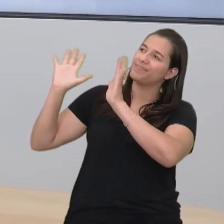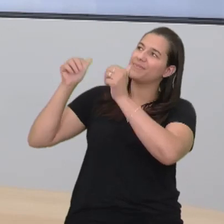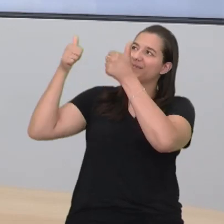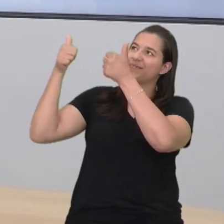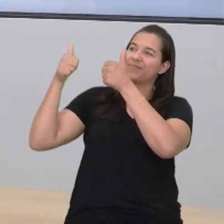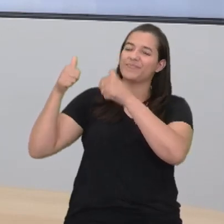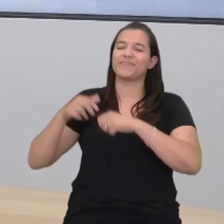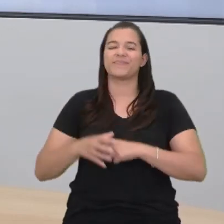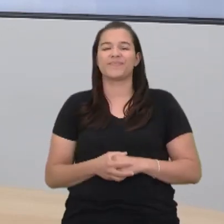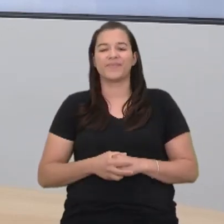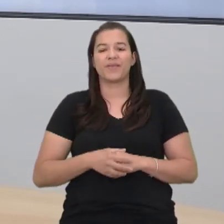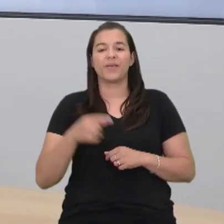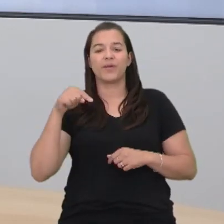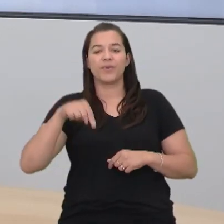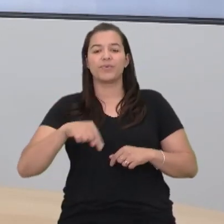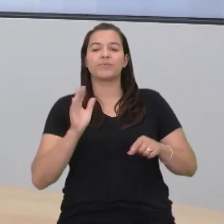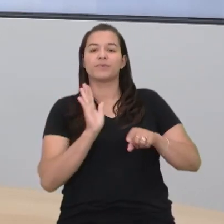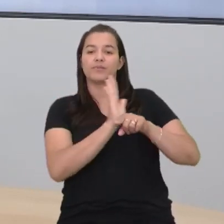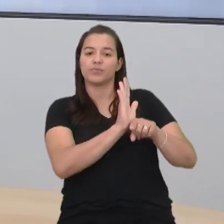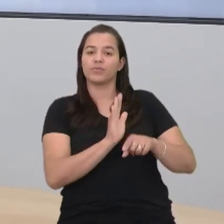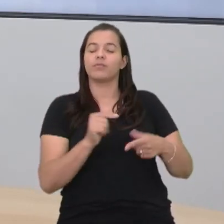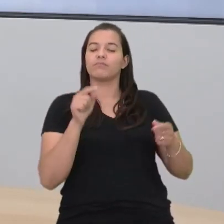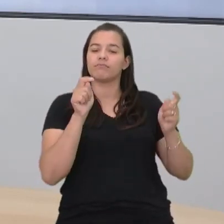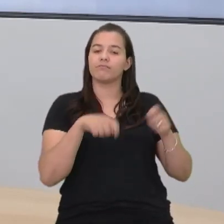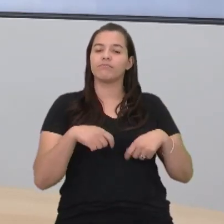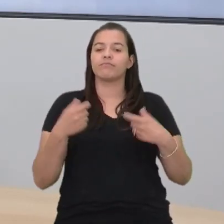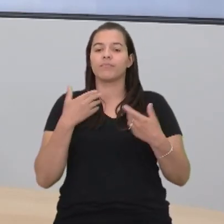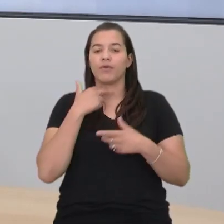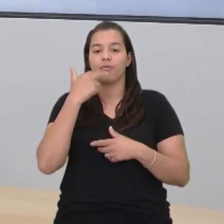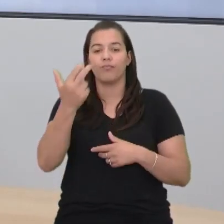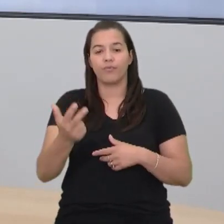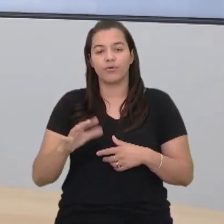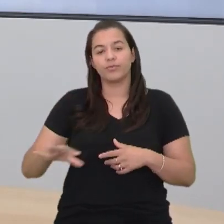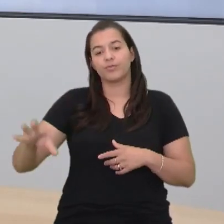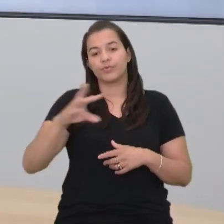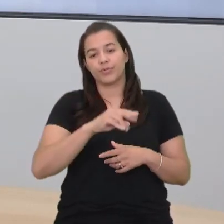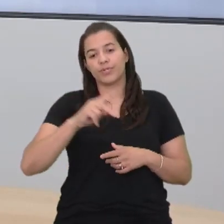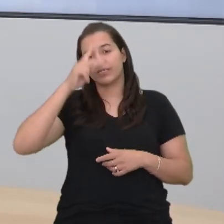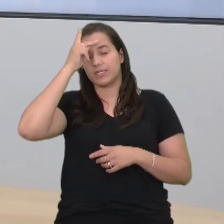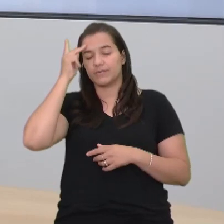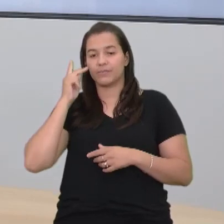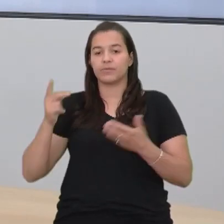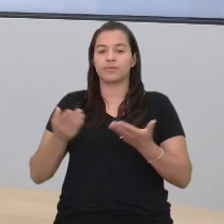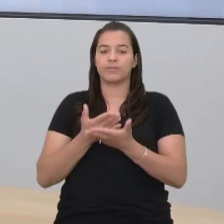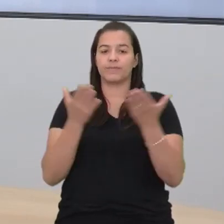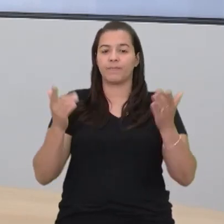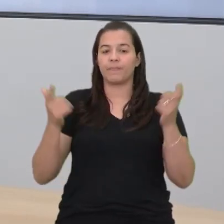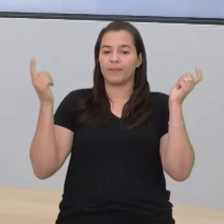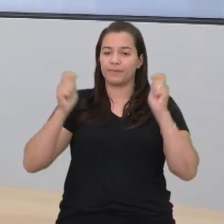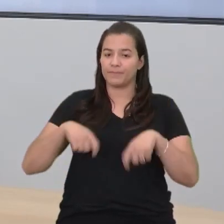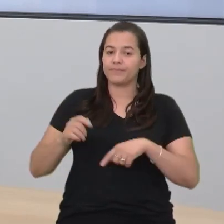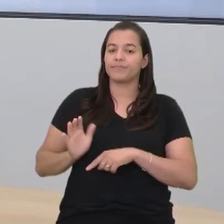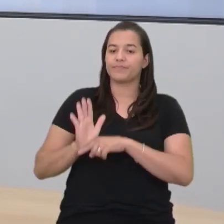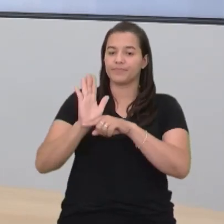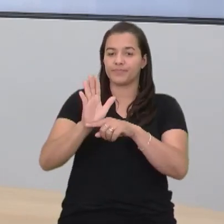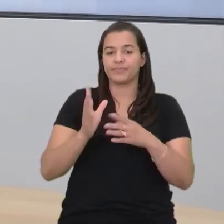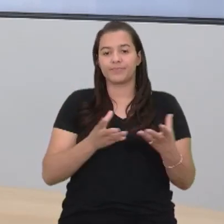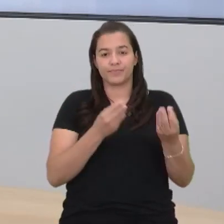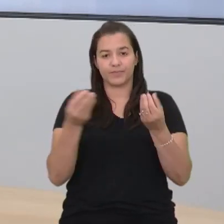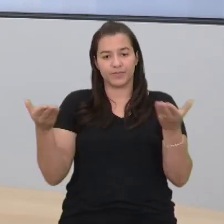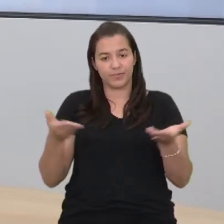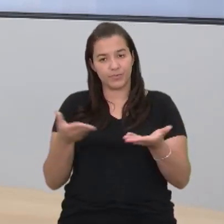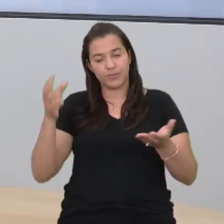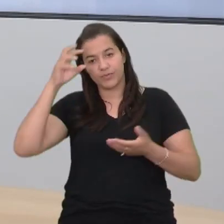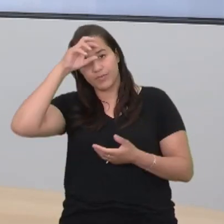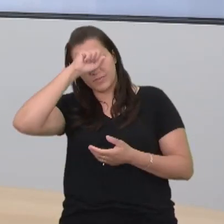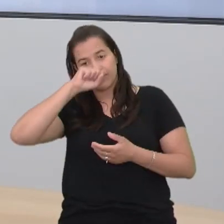Flávia? Flávia está aqui hoje para me ajudar aí, né? Para trazer a minha voz, alcançar a todos, né? Ela ajuda muito. E ela vai hoje aprender um